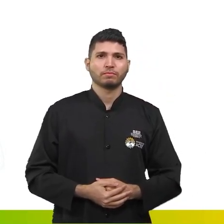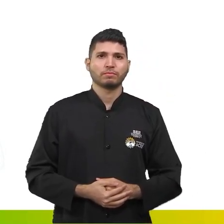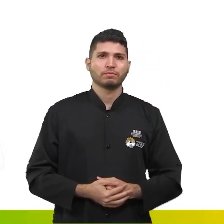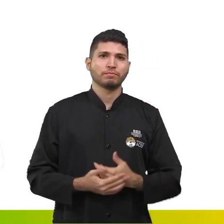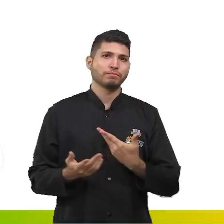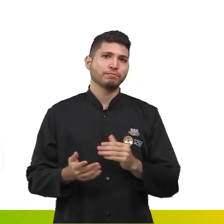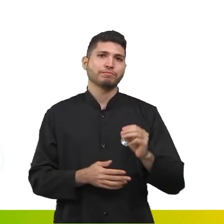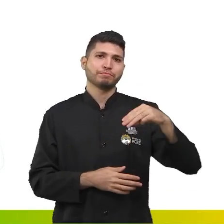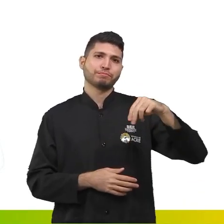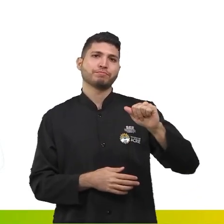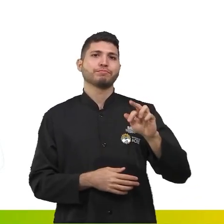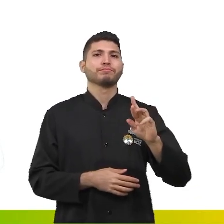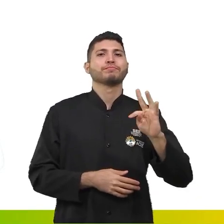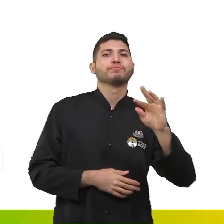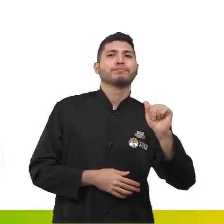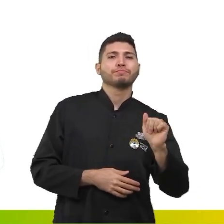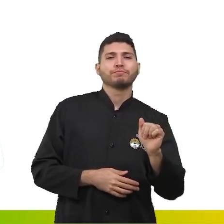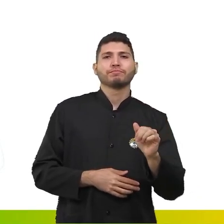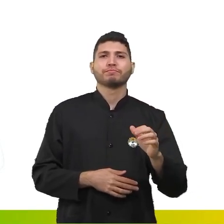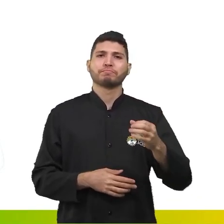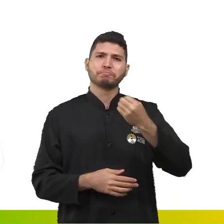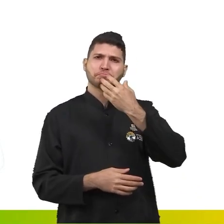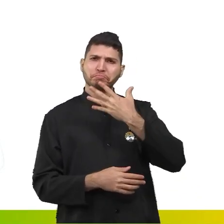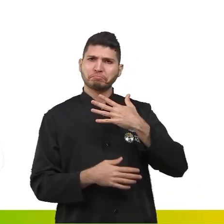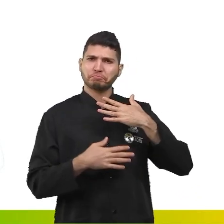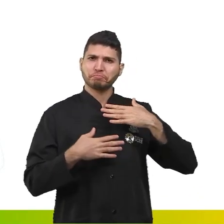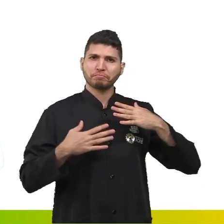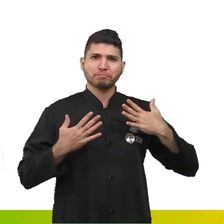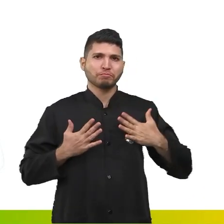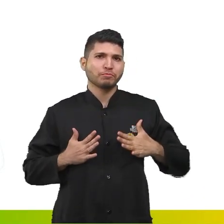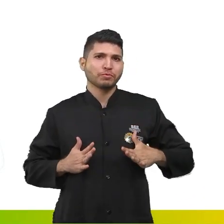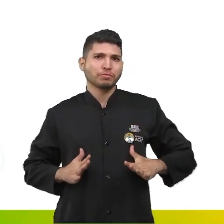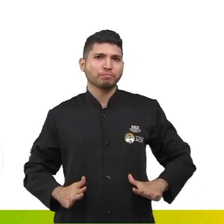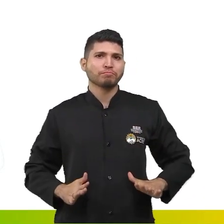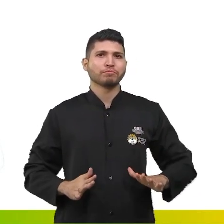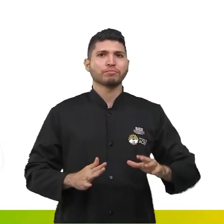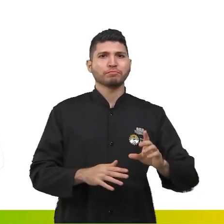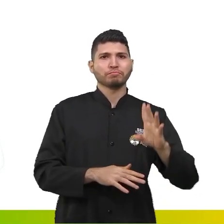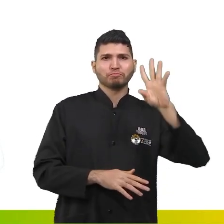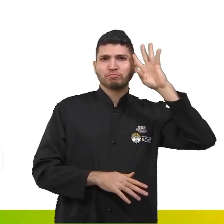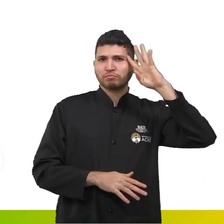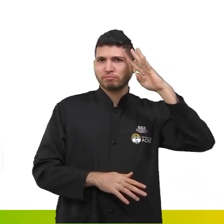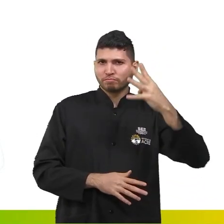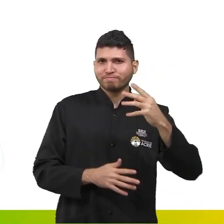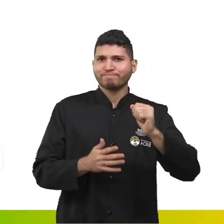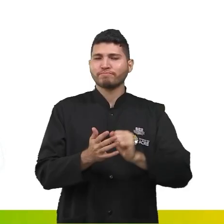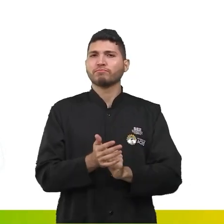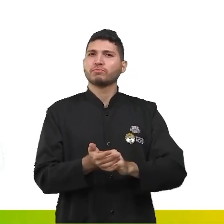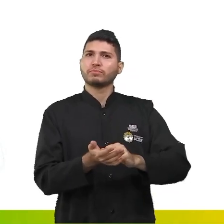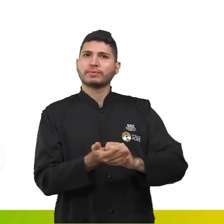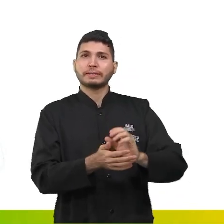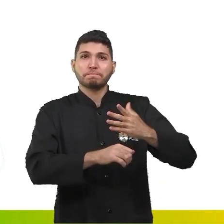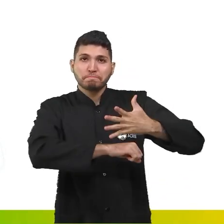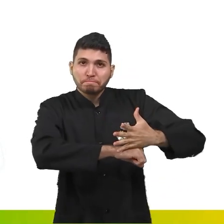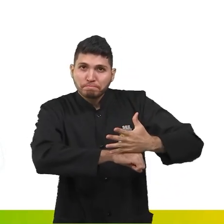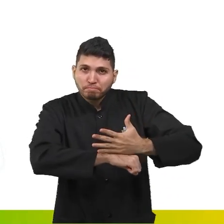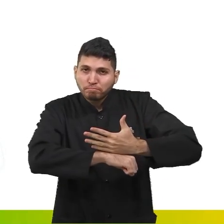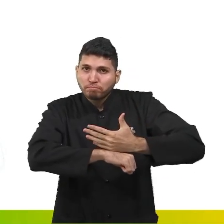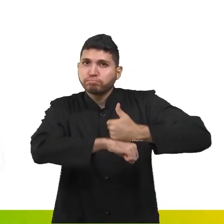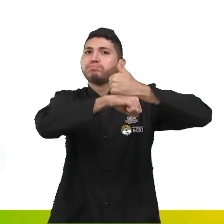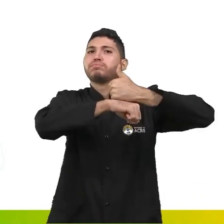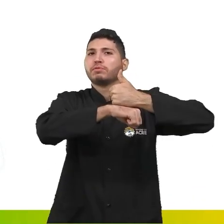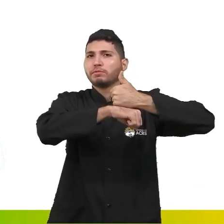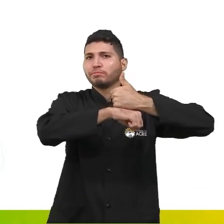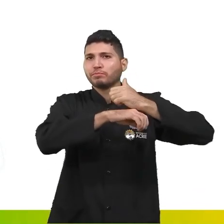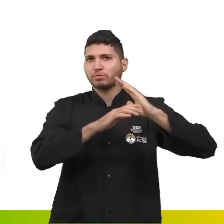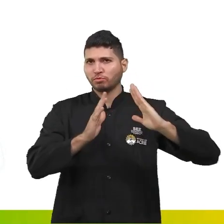Ayer, Marta, muito bem vestida, decidiu sair temprano de casa. Aí temos duas palavras em